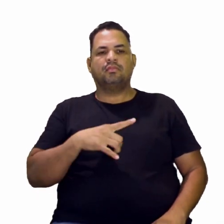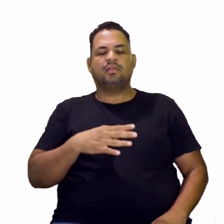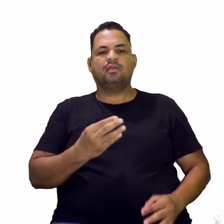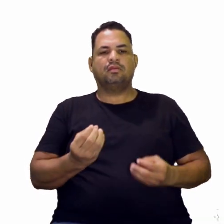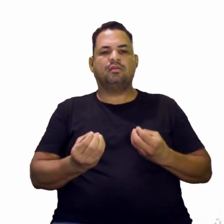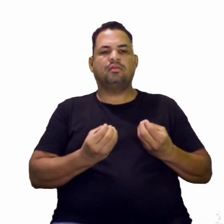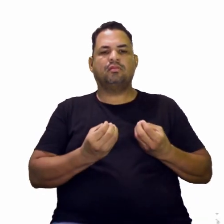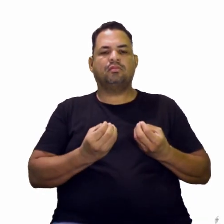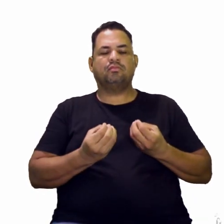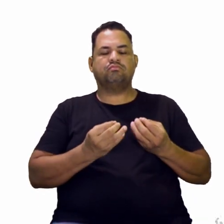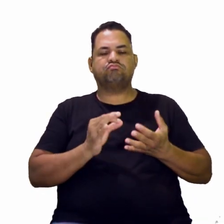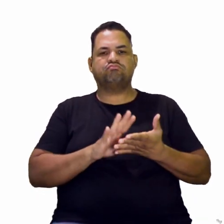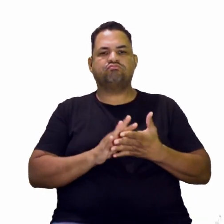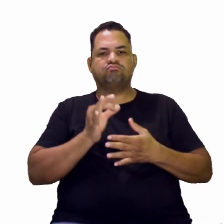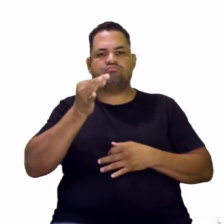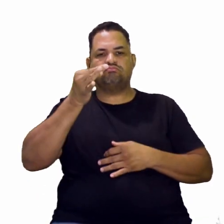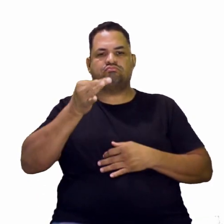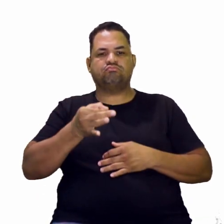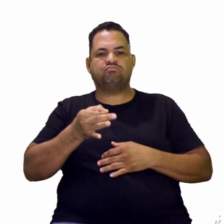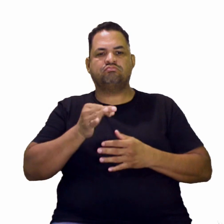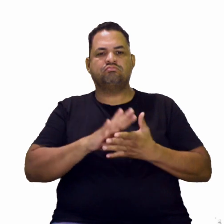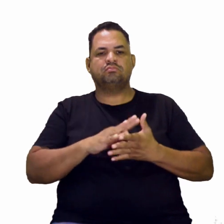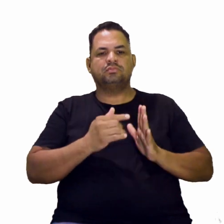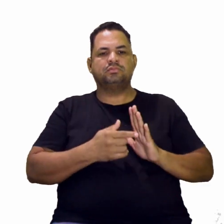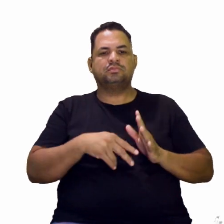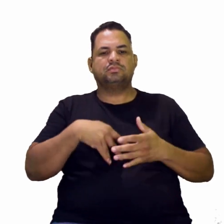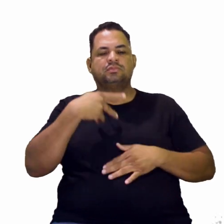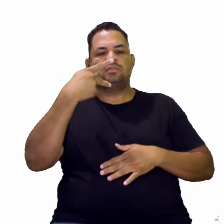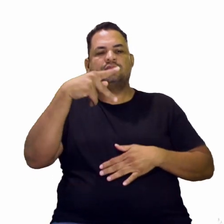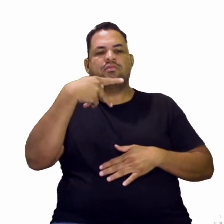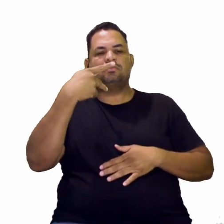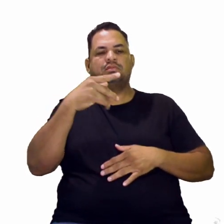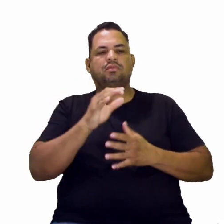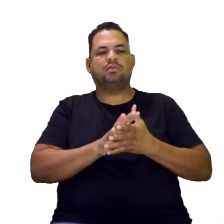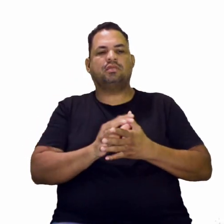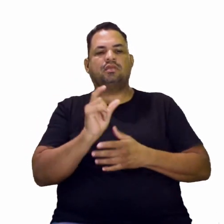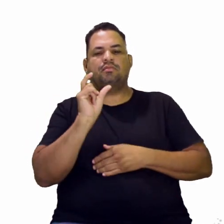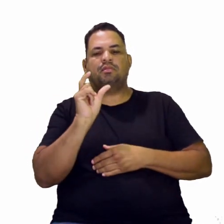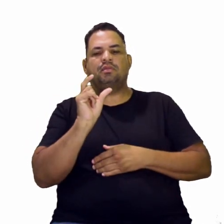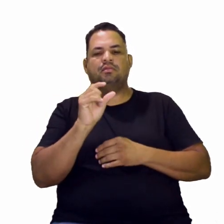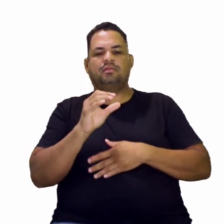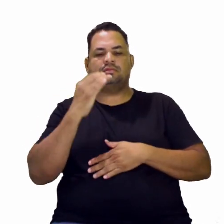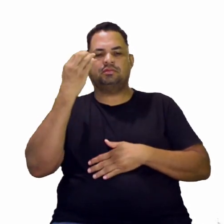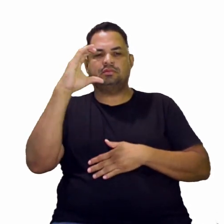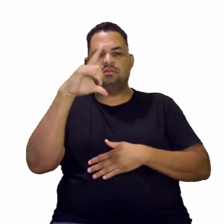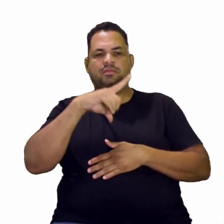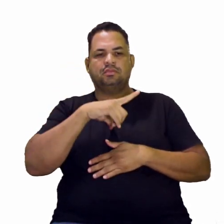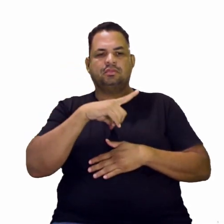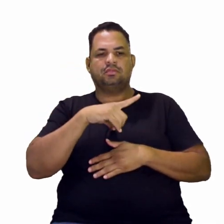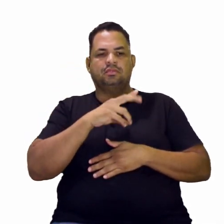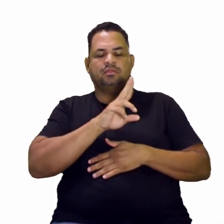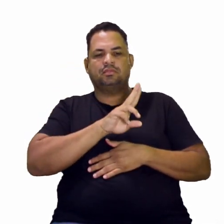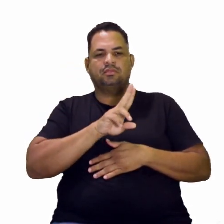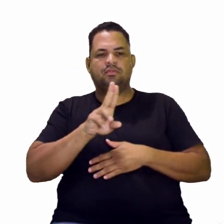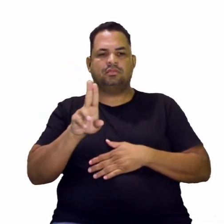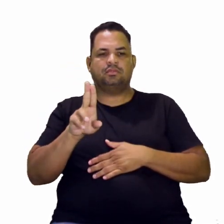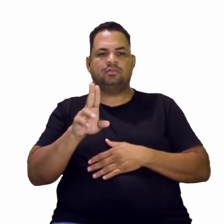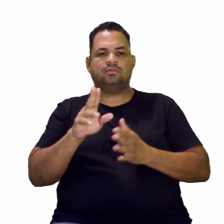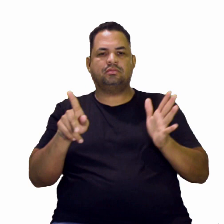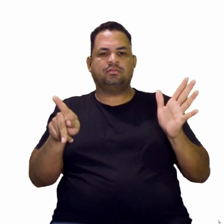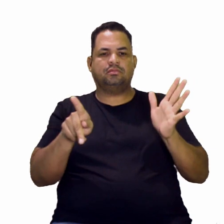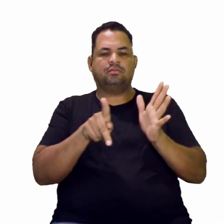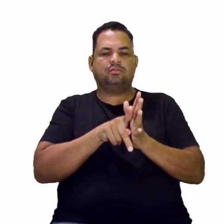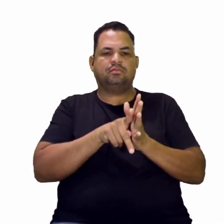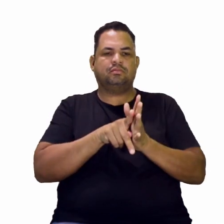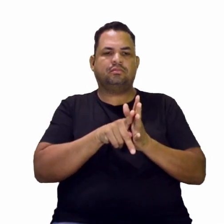forma correta de se referir a um termo científico. Então, por exemplo, aqui nós temos um nome